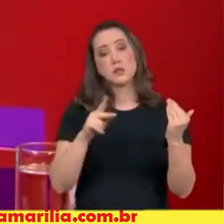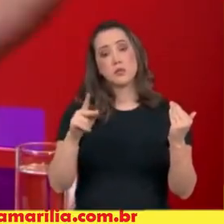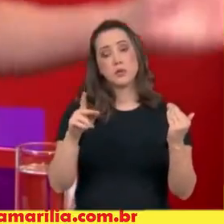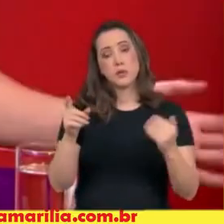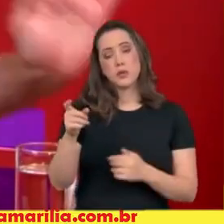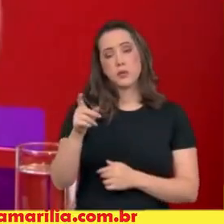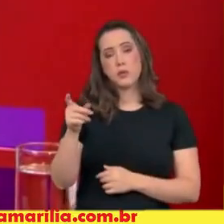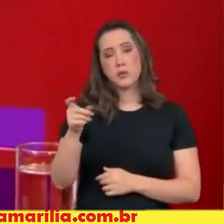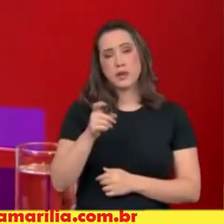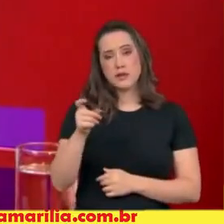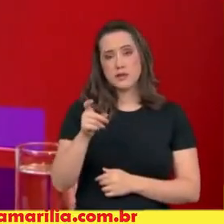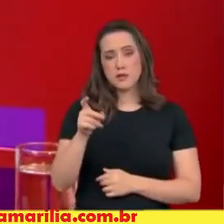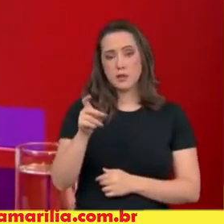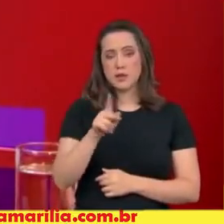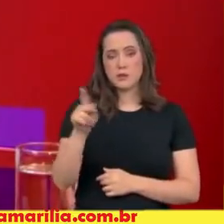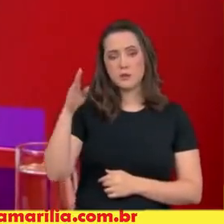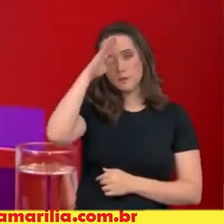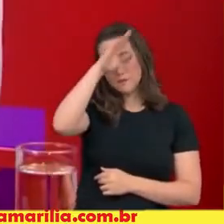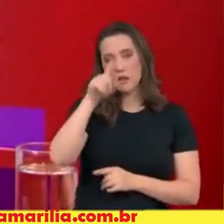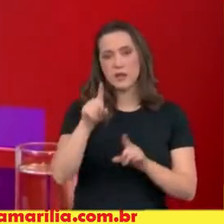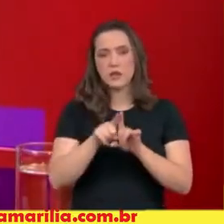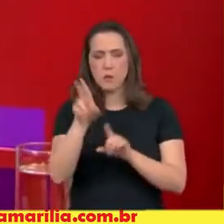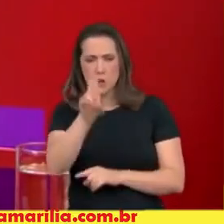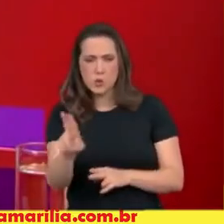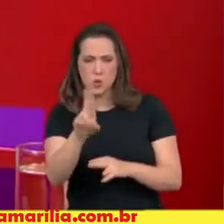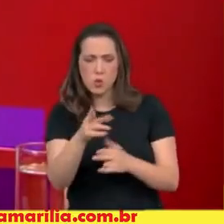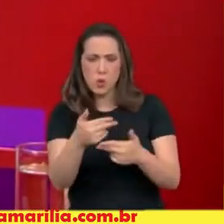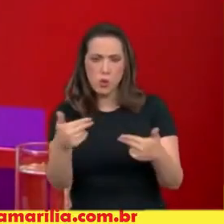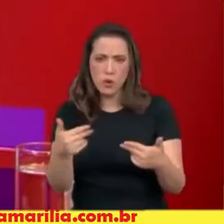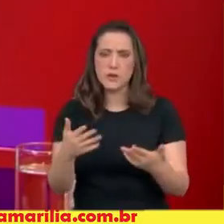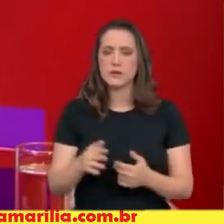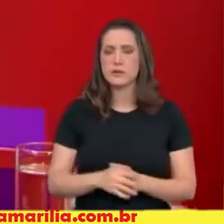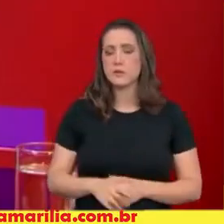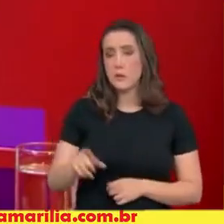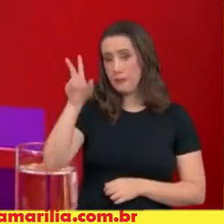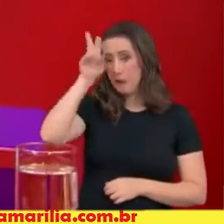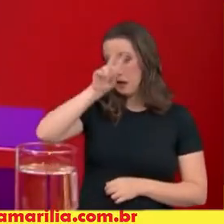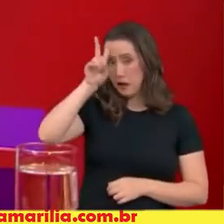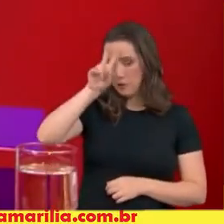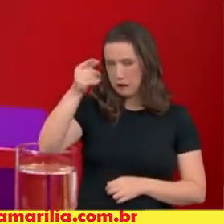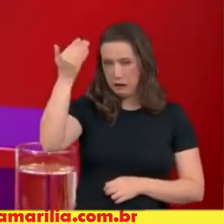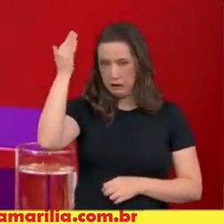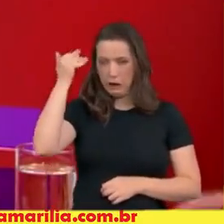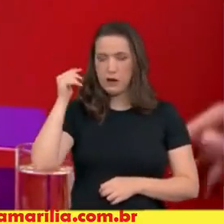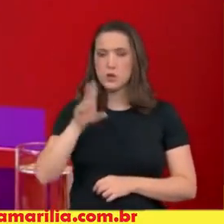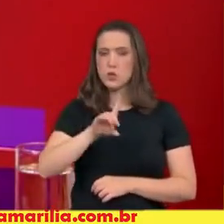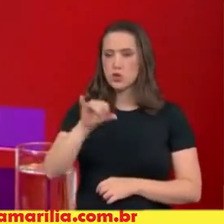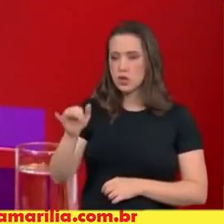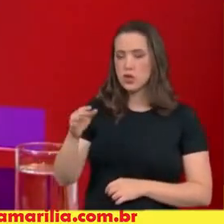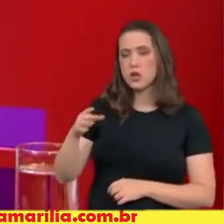roubou coisas. Lembrando do dia que ele sofreu o ataque durante a campanha antes